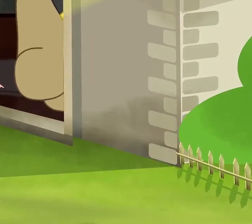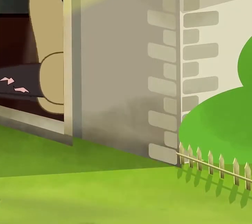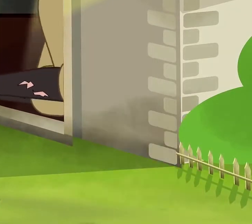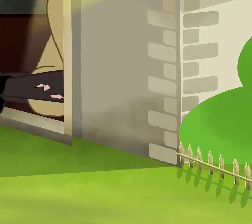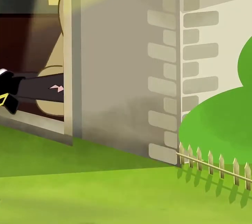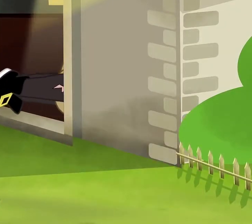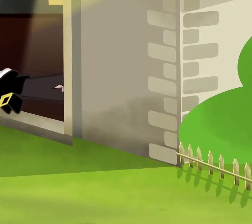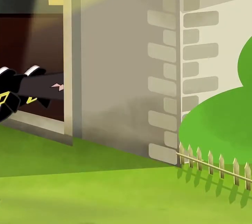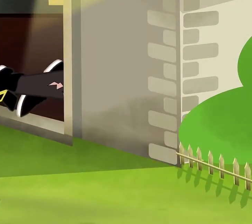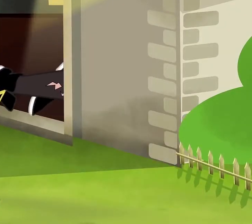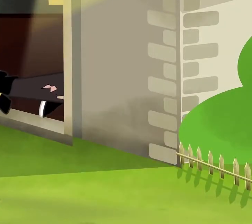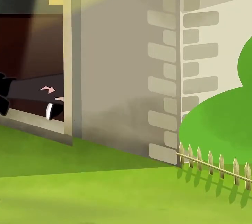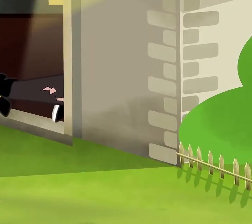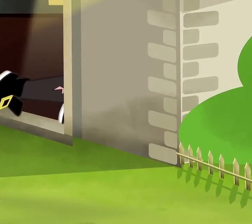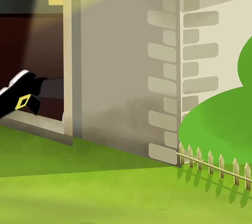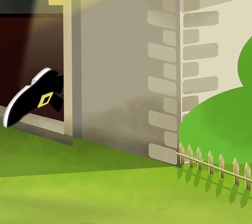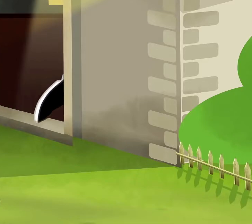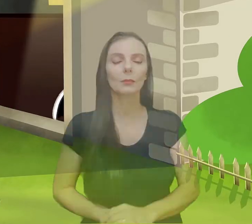casa.